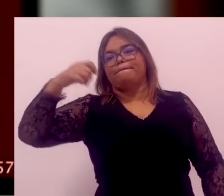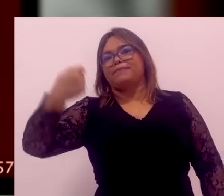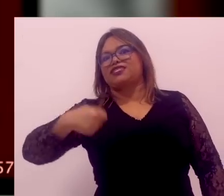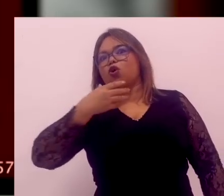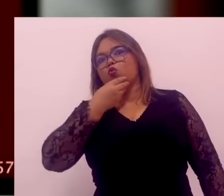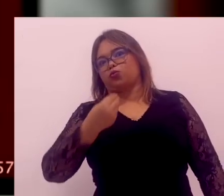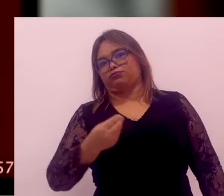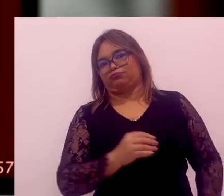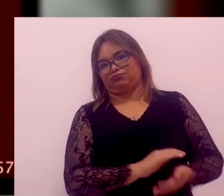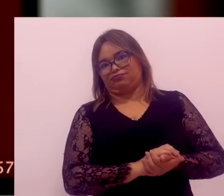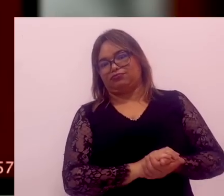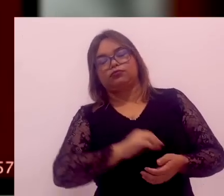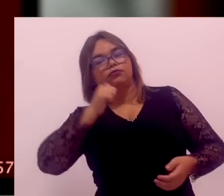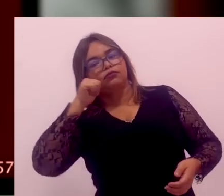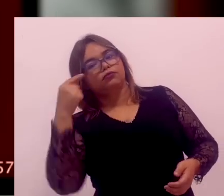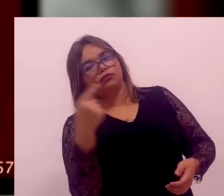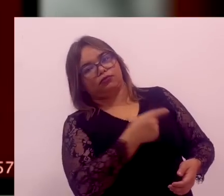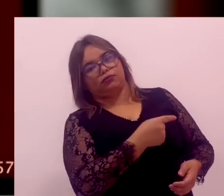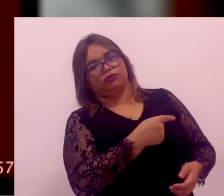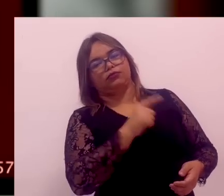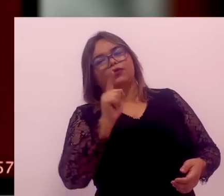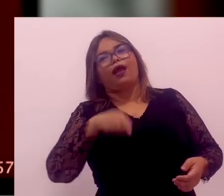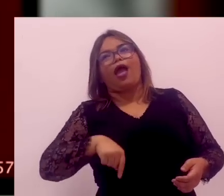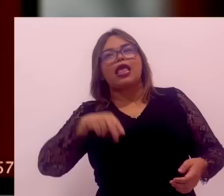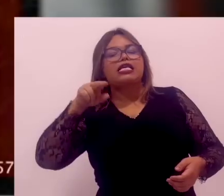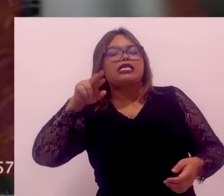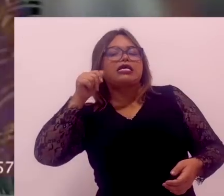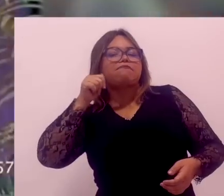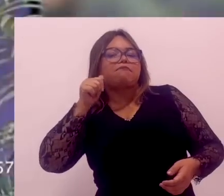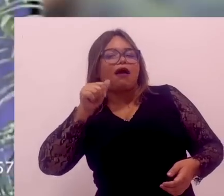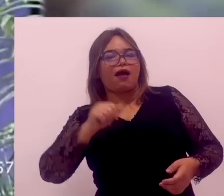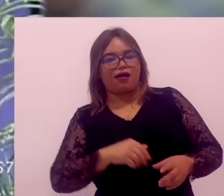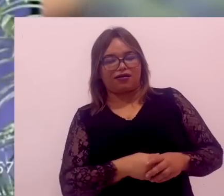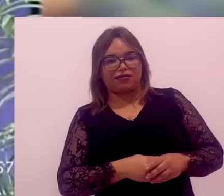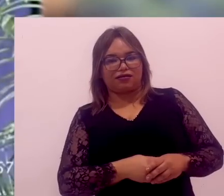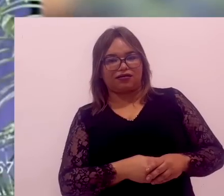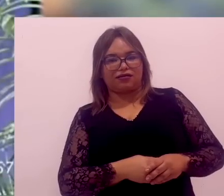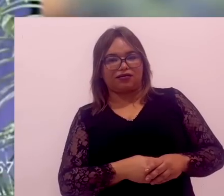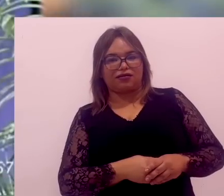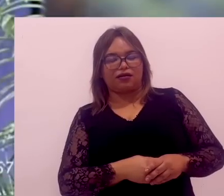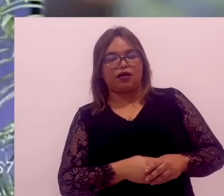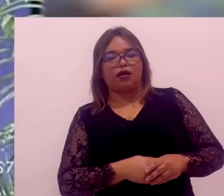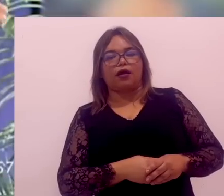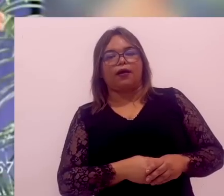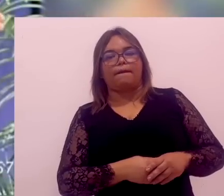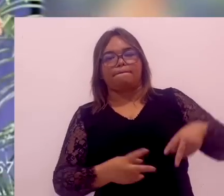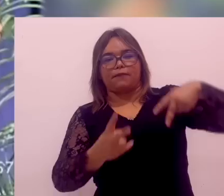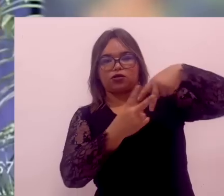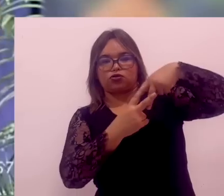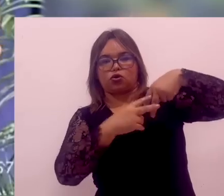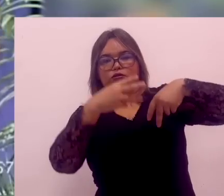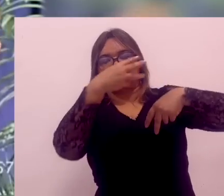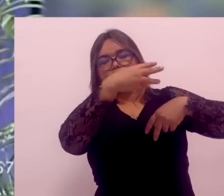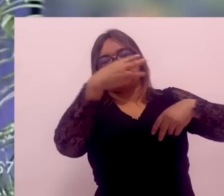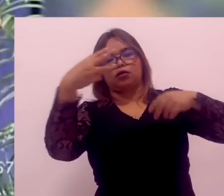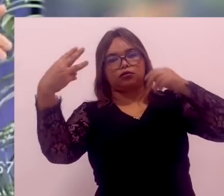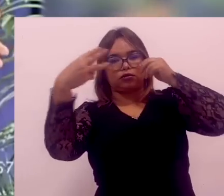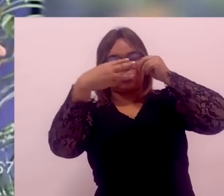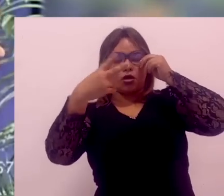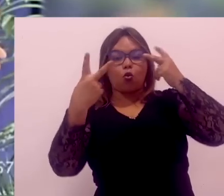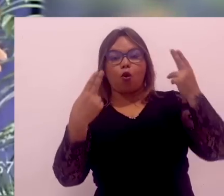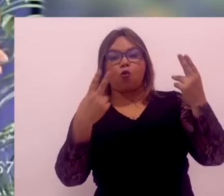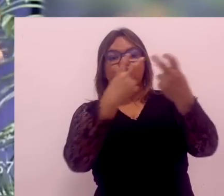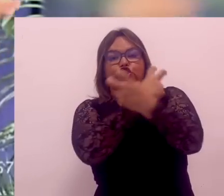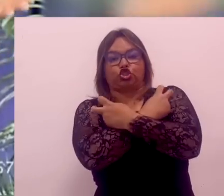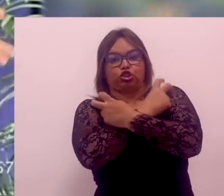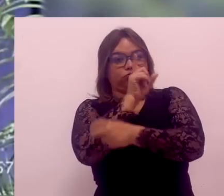maçom de 33º grau. O mesmo acontece com os egípcios. Se uma mulher se torna faraó, então ela tem que ser